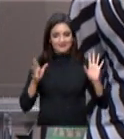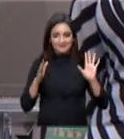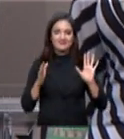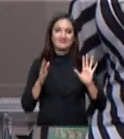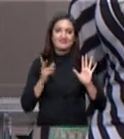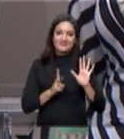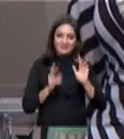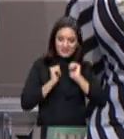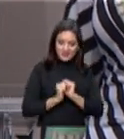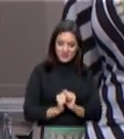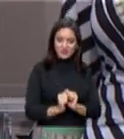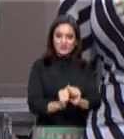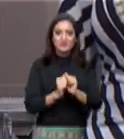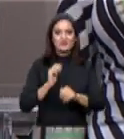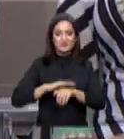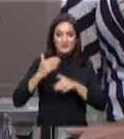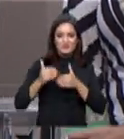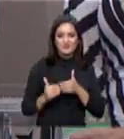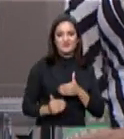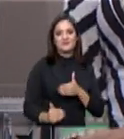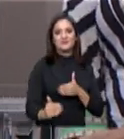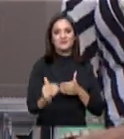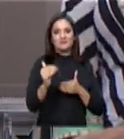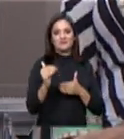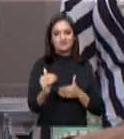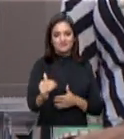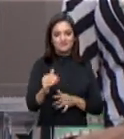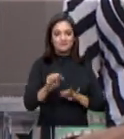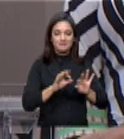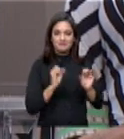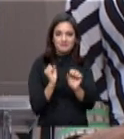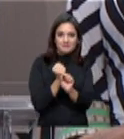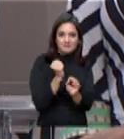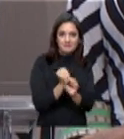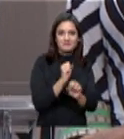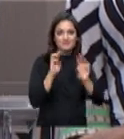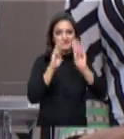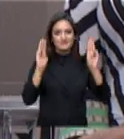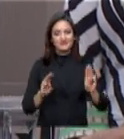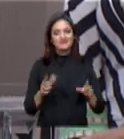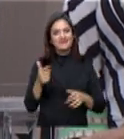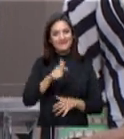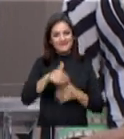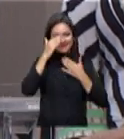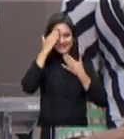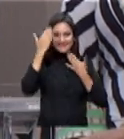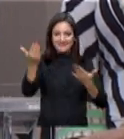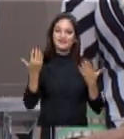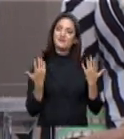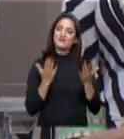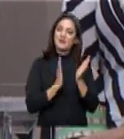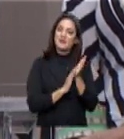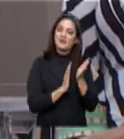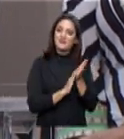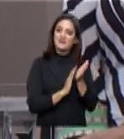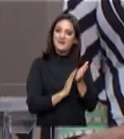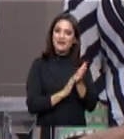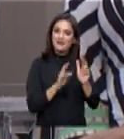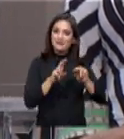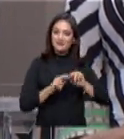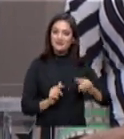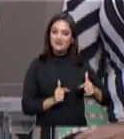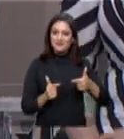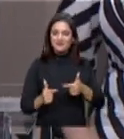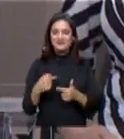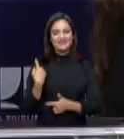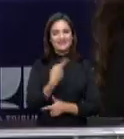estarmos juntos nas fases seguintes da construção do museu. Mais uma vez, muito obrigado, parabéns pela iniciativa,